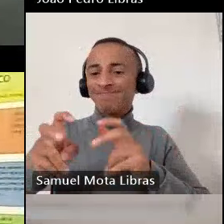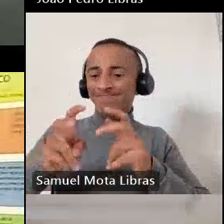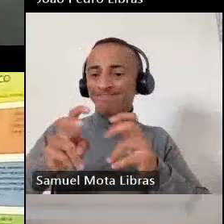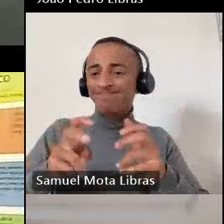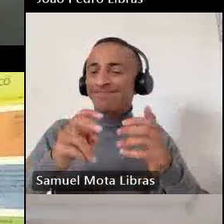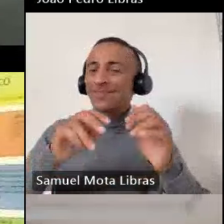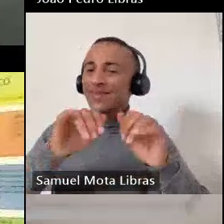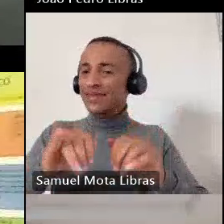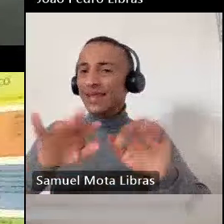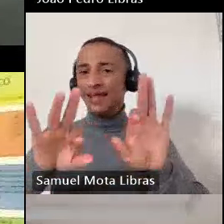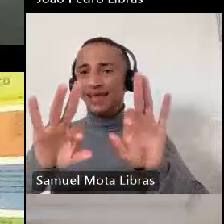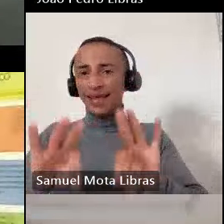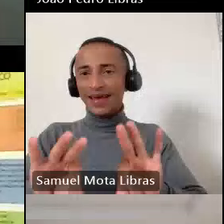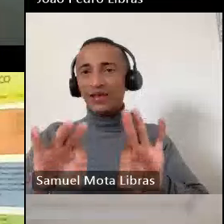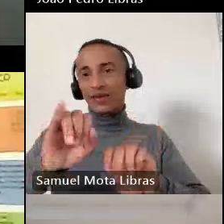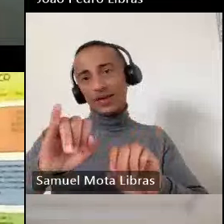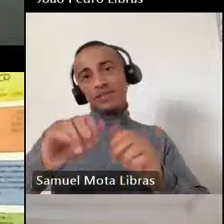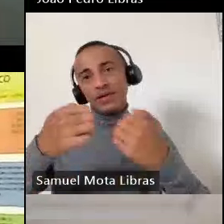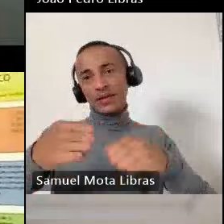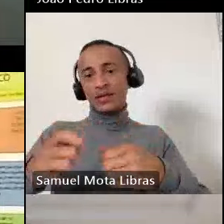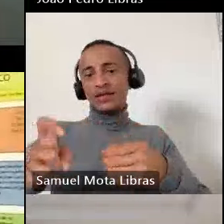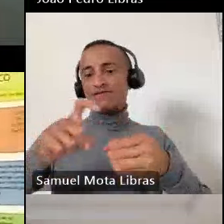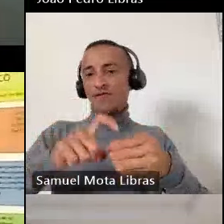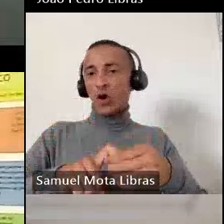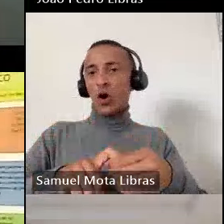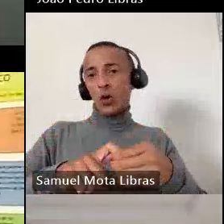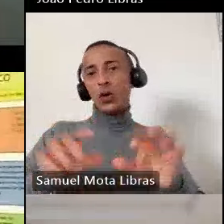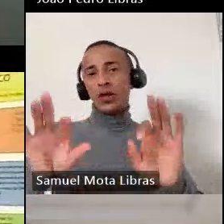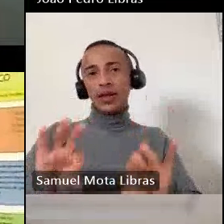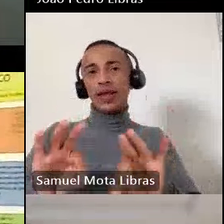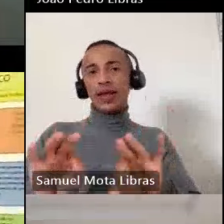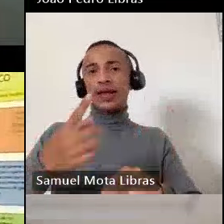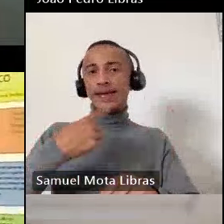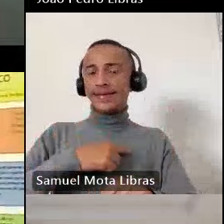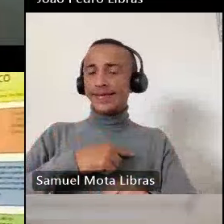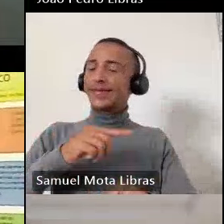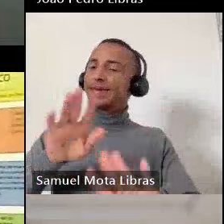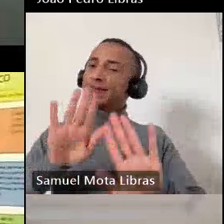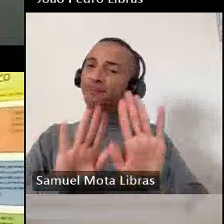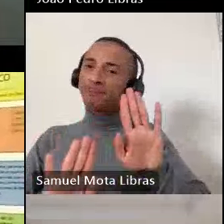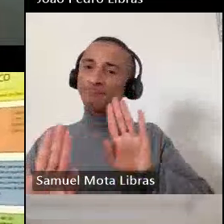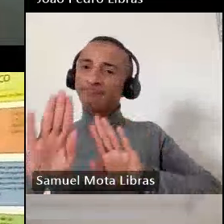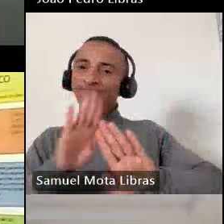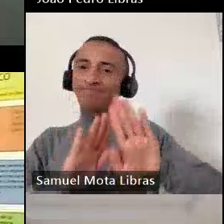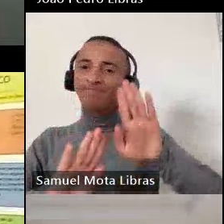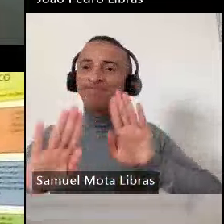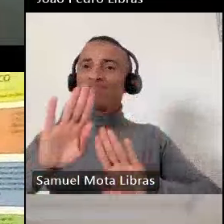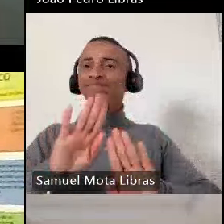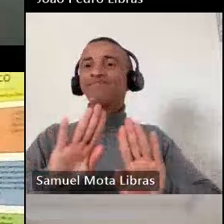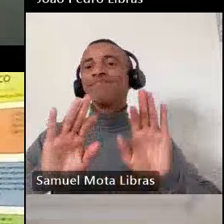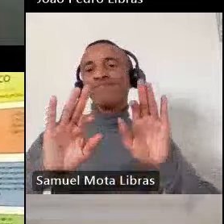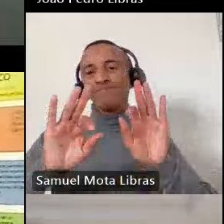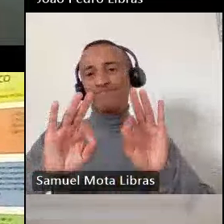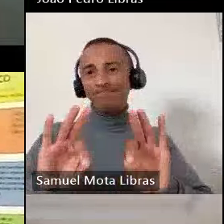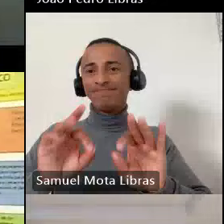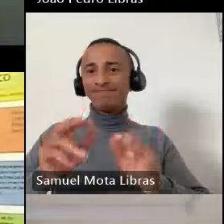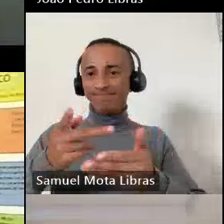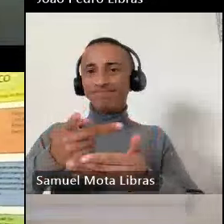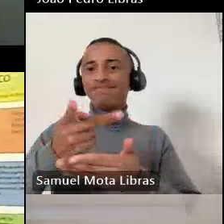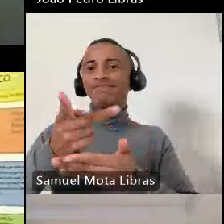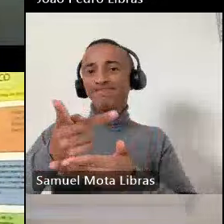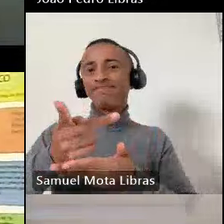for caso a gente volta né claro que ali sempre dosando assim cuidando da da eficiência né não é deixar